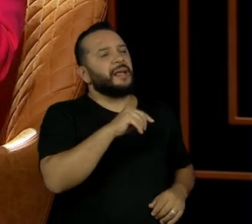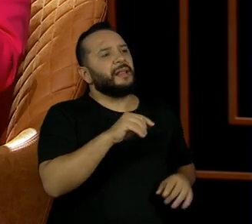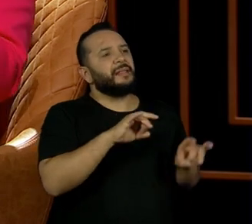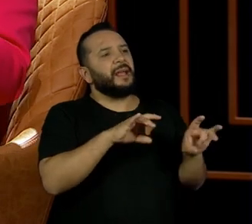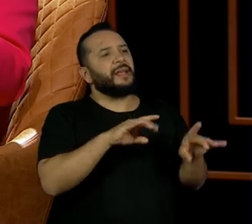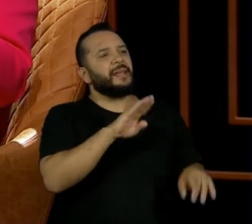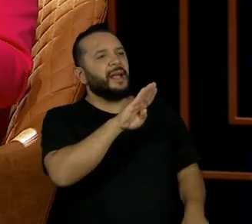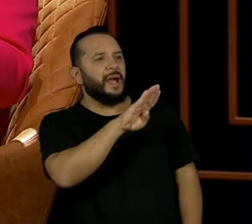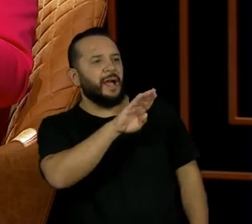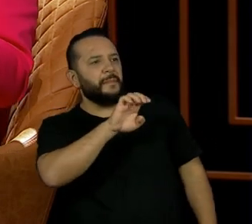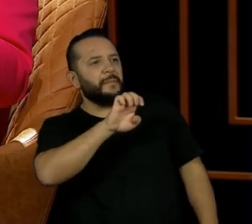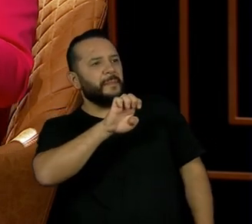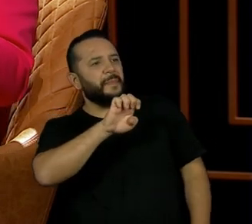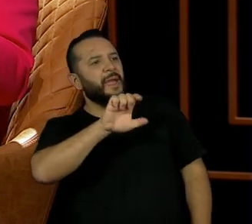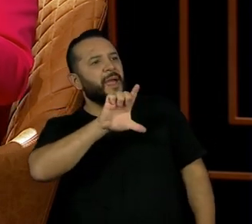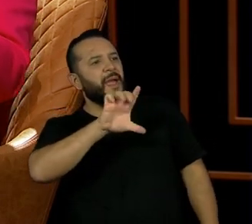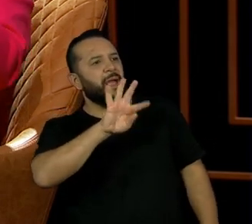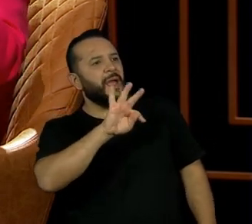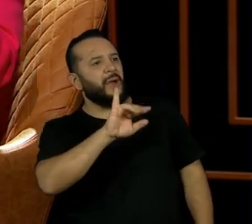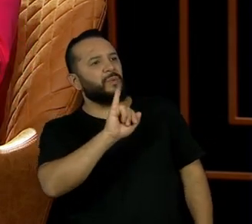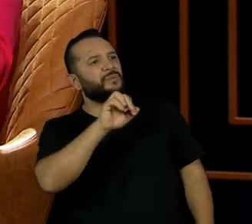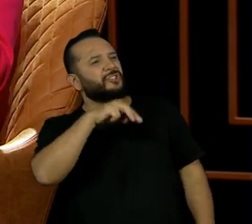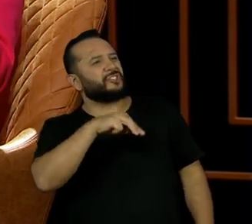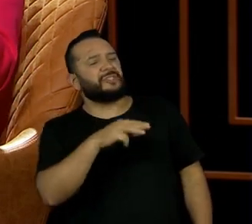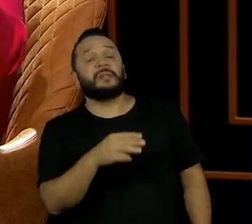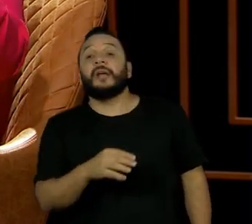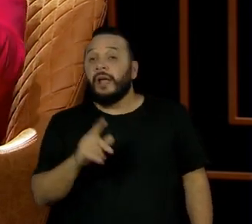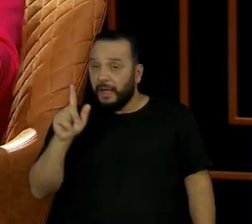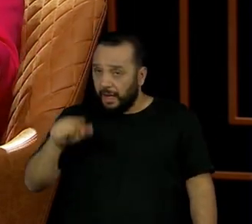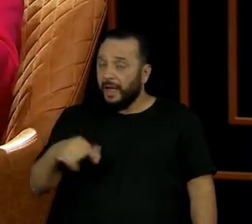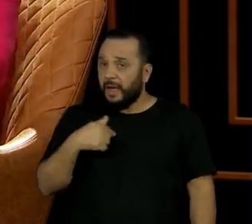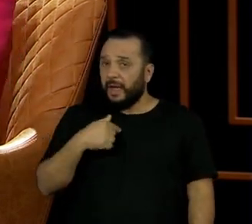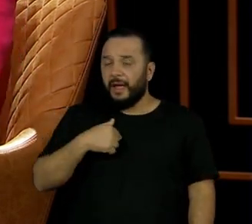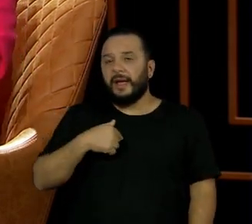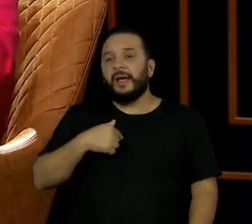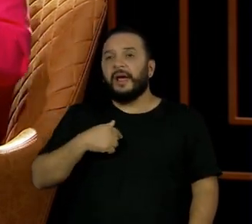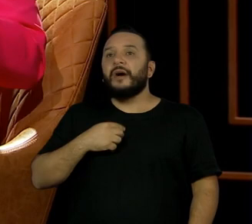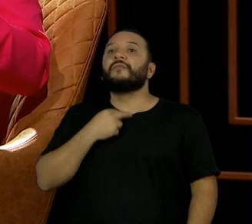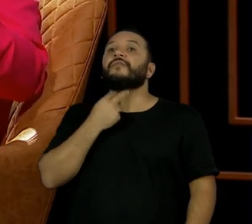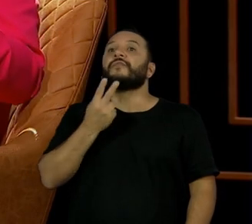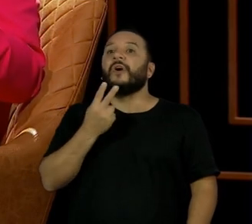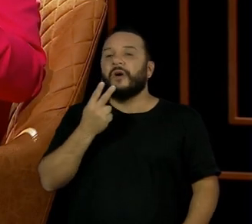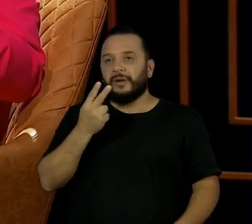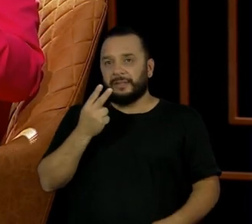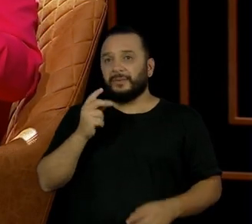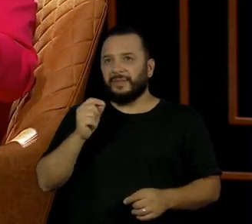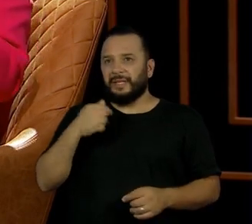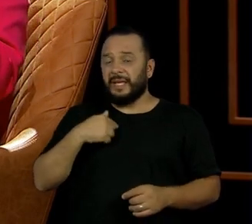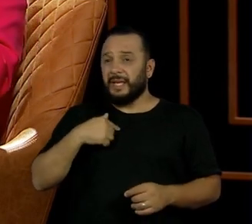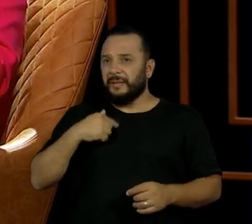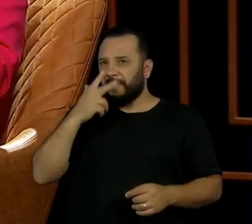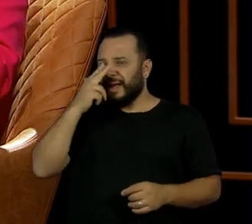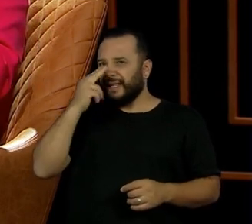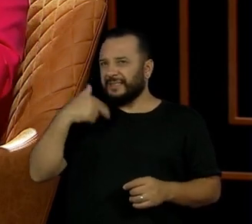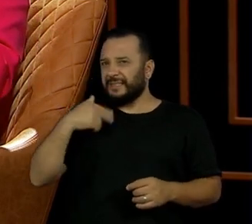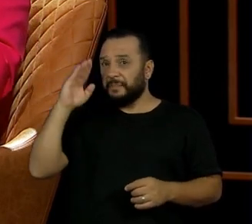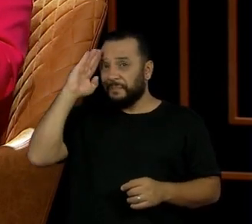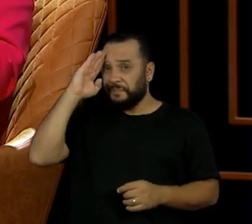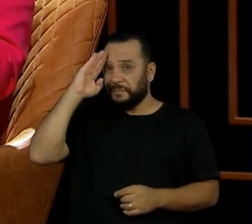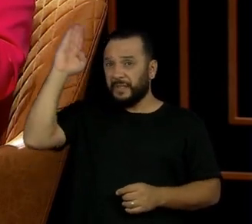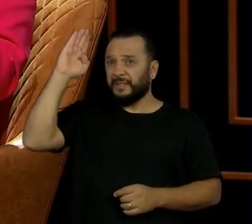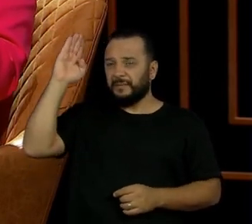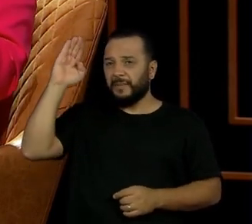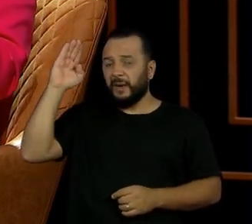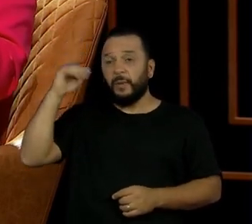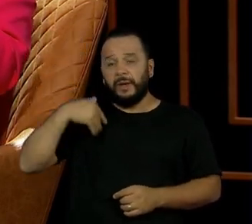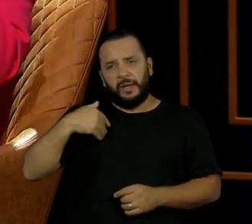técnica do Belt é a voz de cabeça eu eu como cantora Popular sempre usei muito a voz de peito então tem